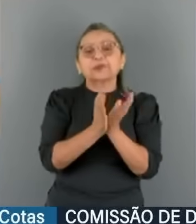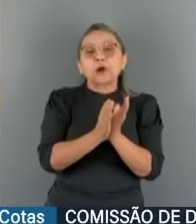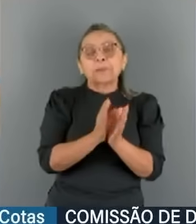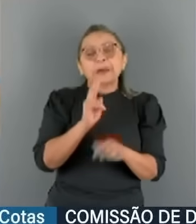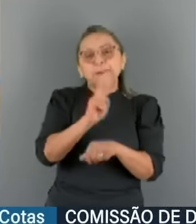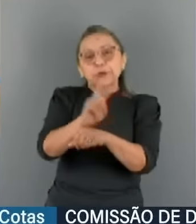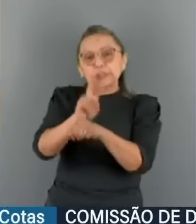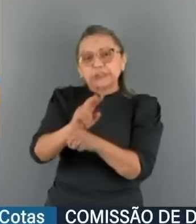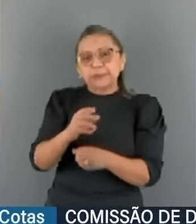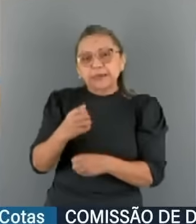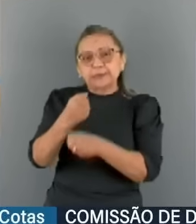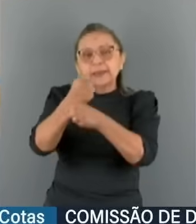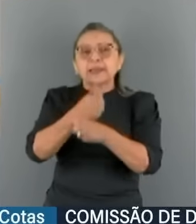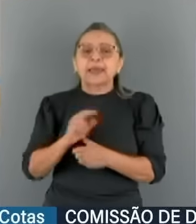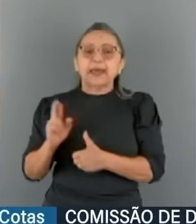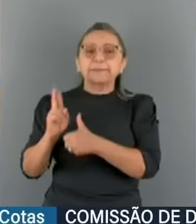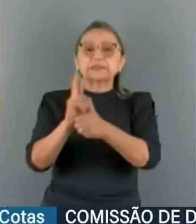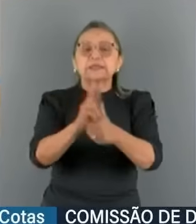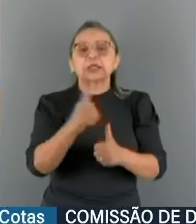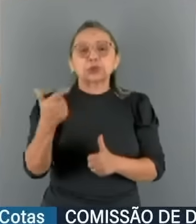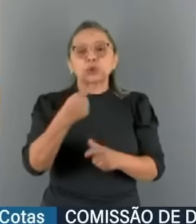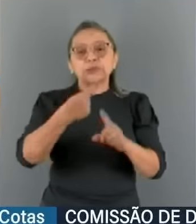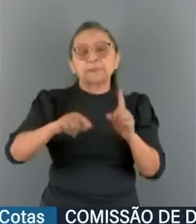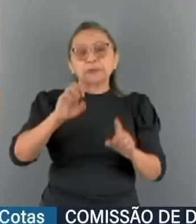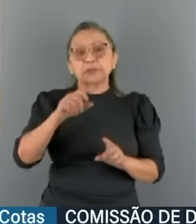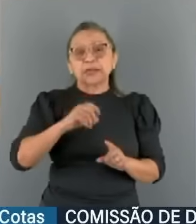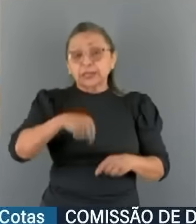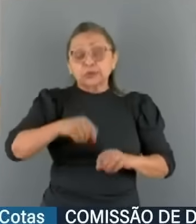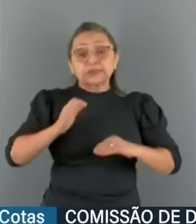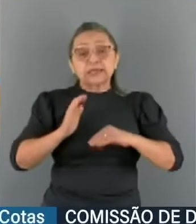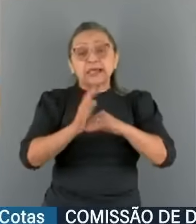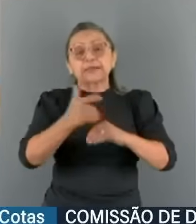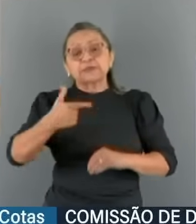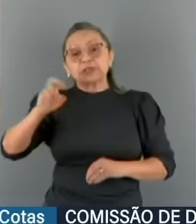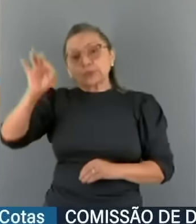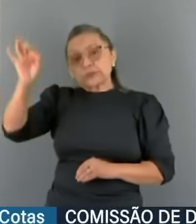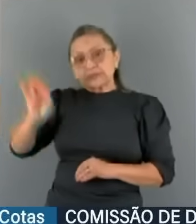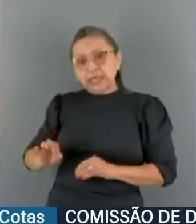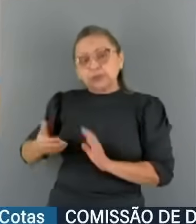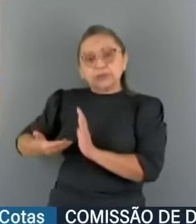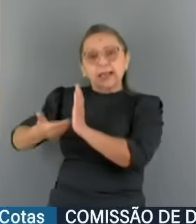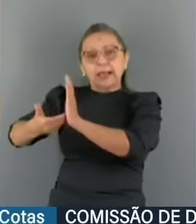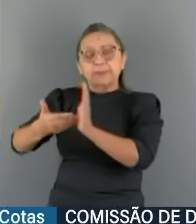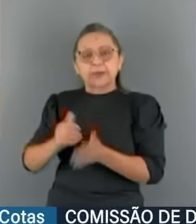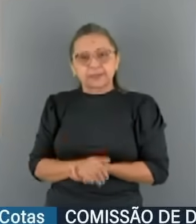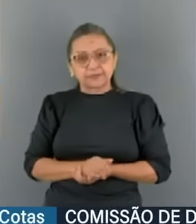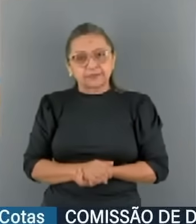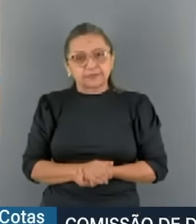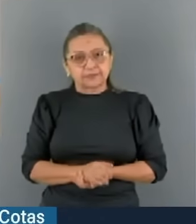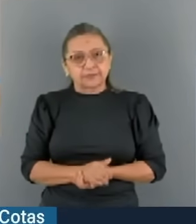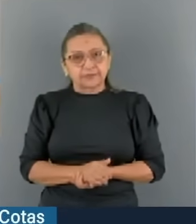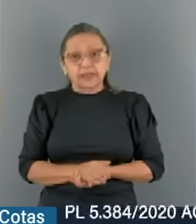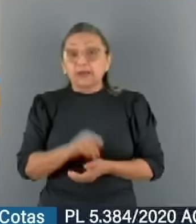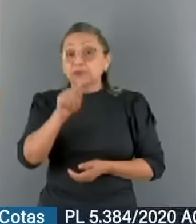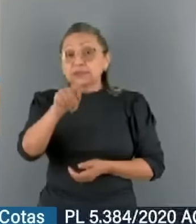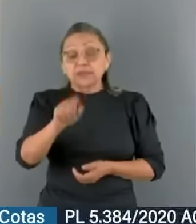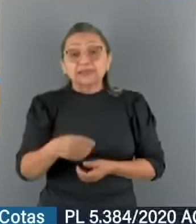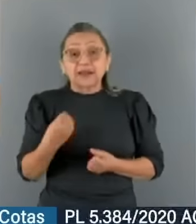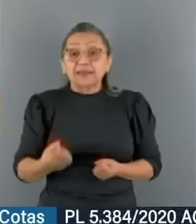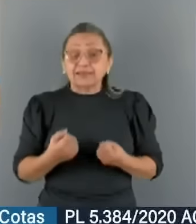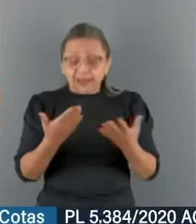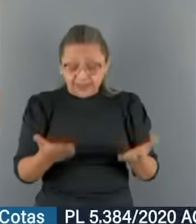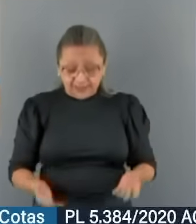para lhe proteger, que representa 12,5% no Senado e 25% dos deputados aqui? O senhor será